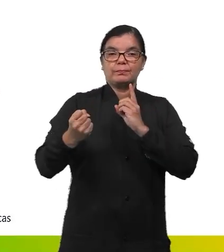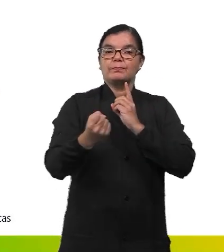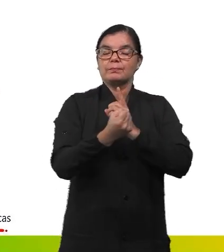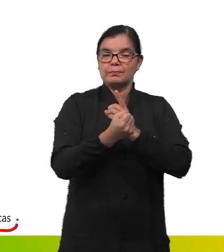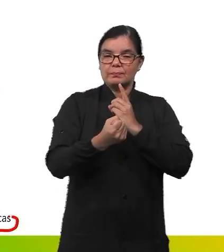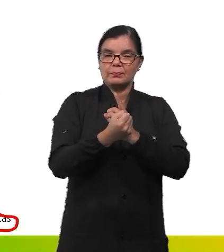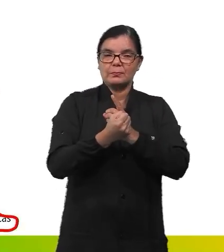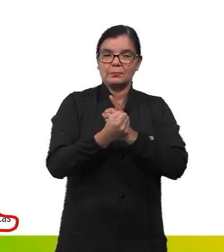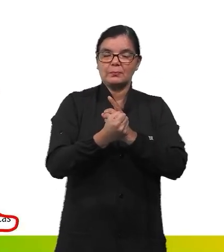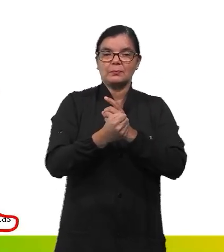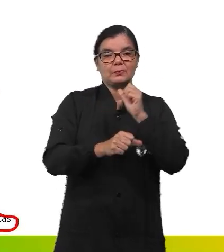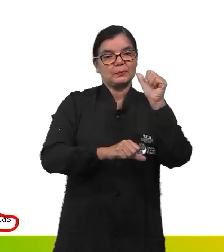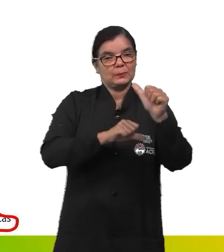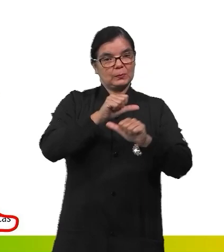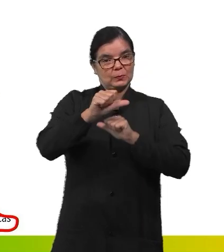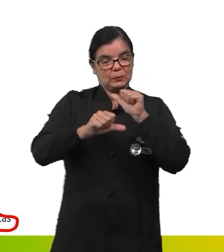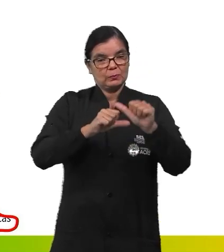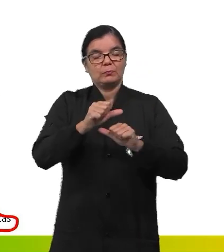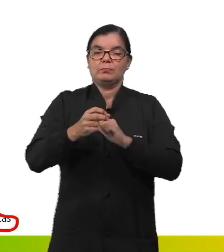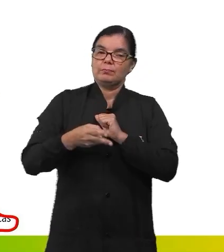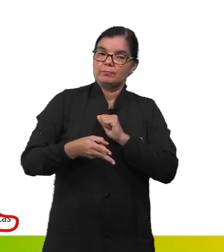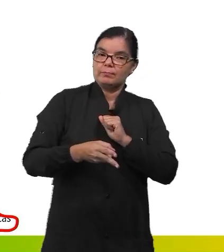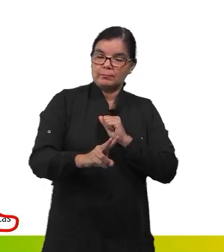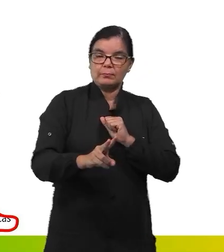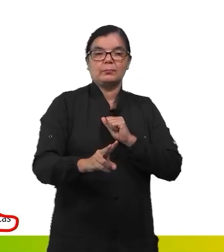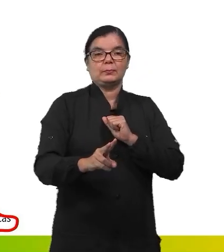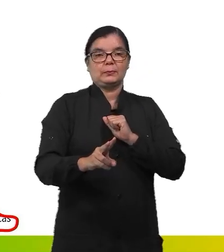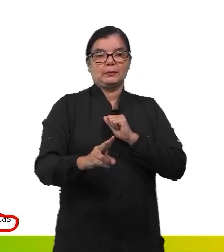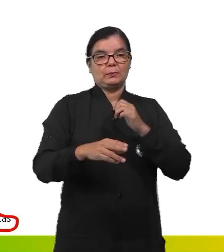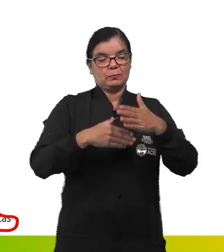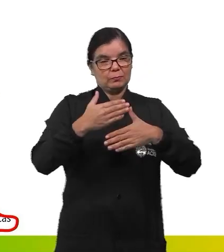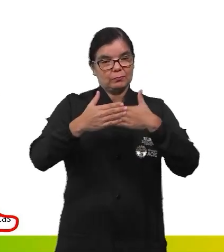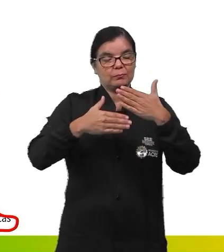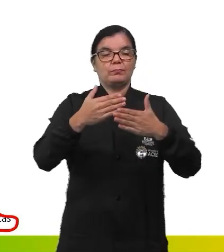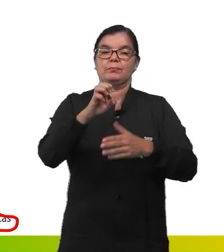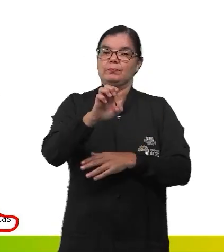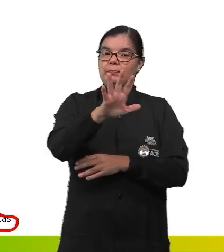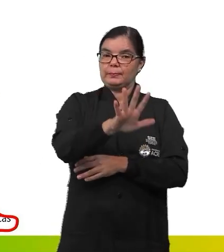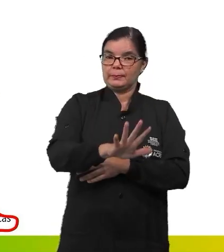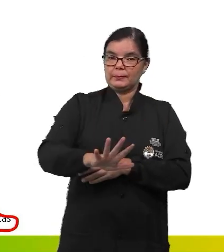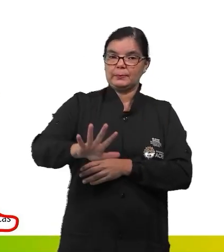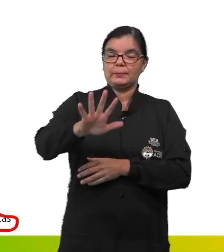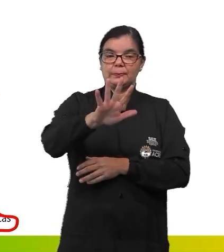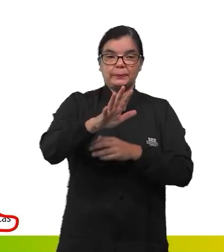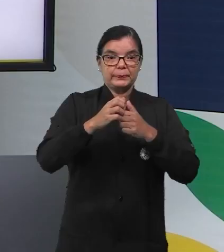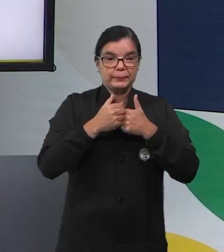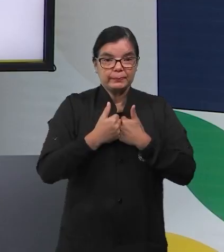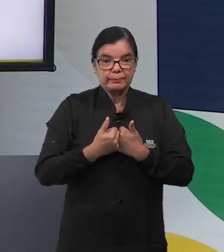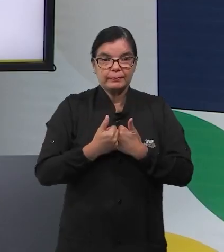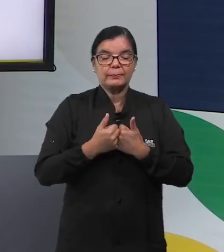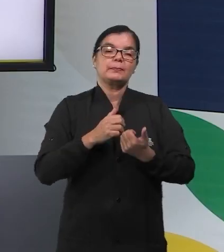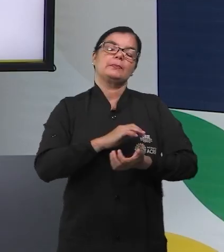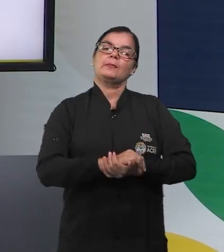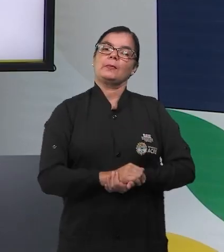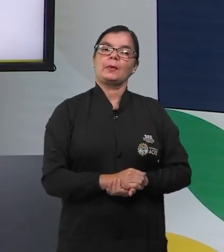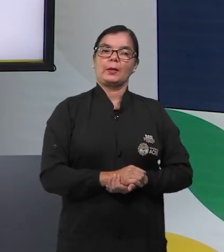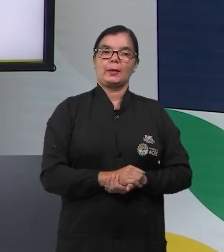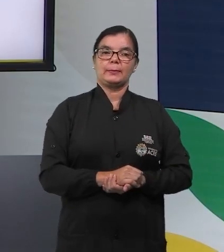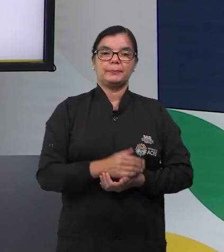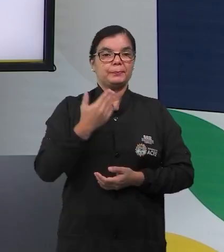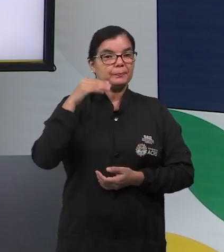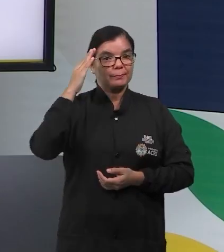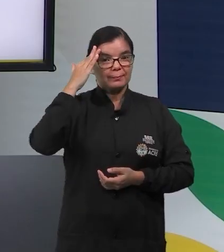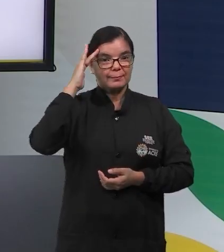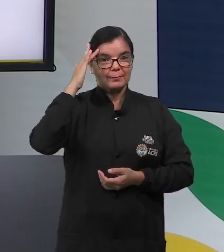que vão mudar para sempre a face da Europa. Tudo bem, gente?